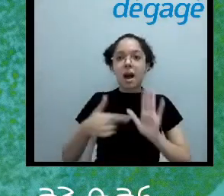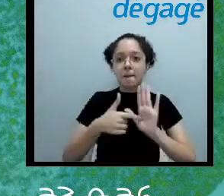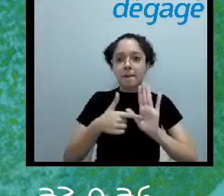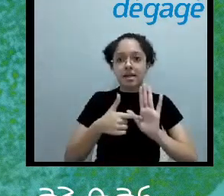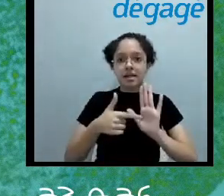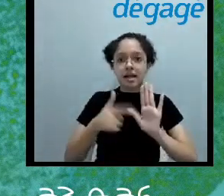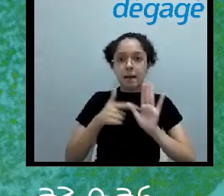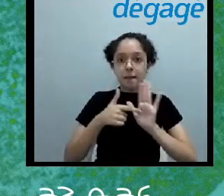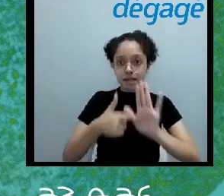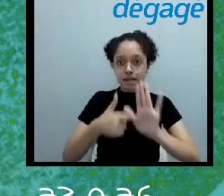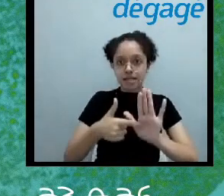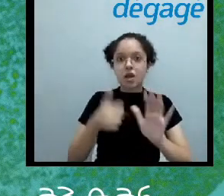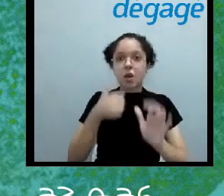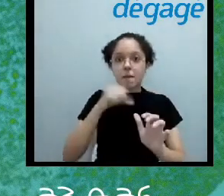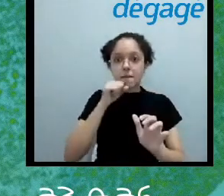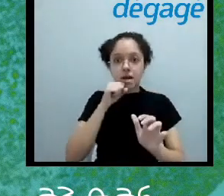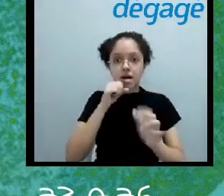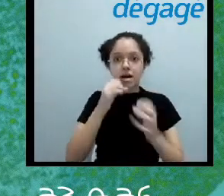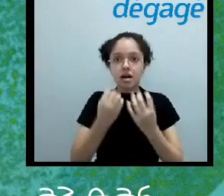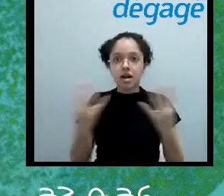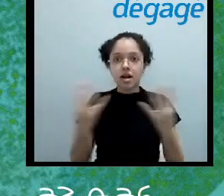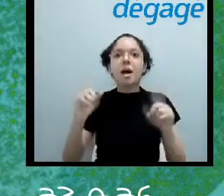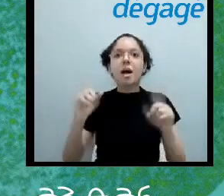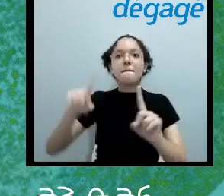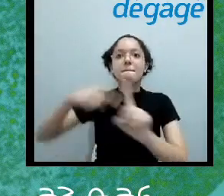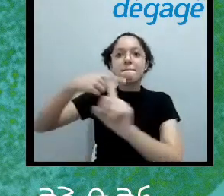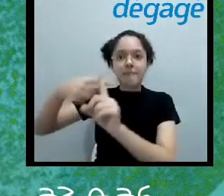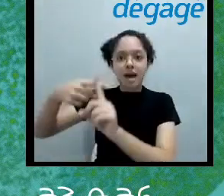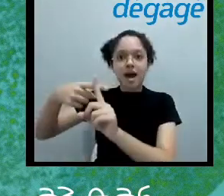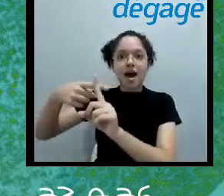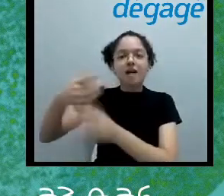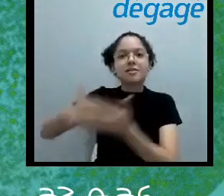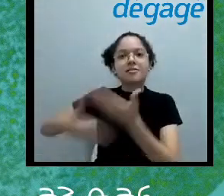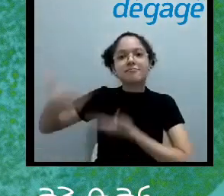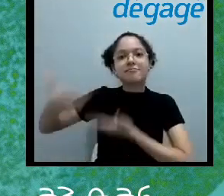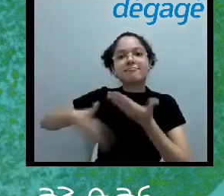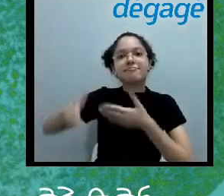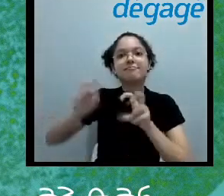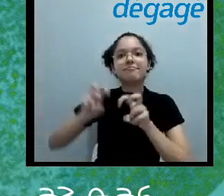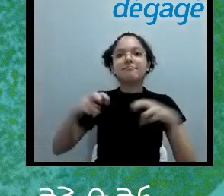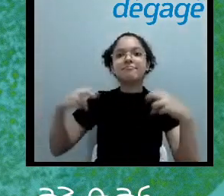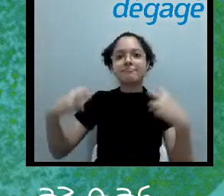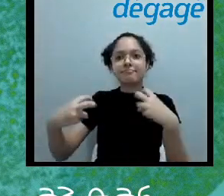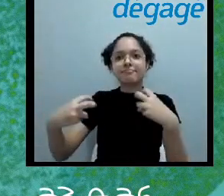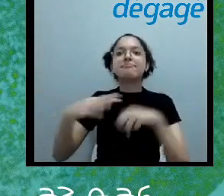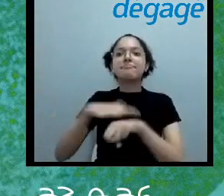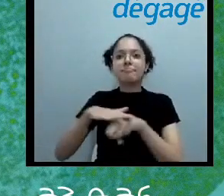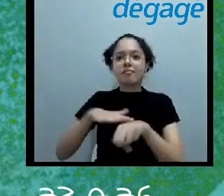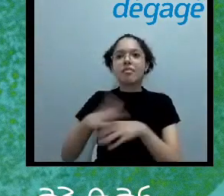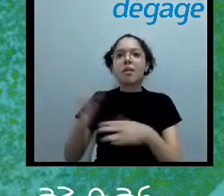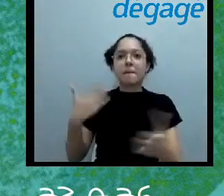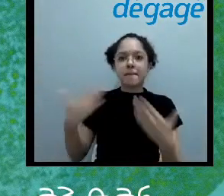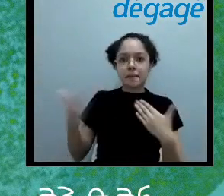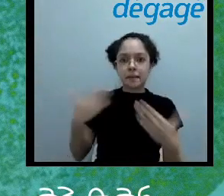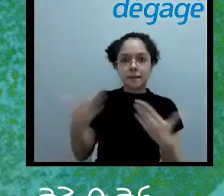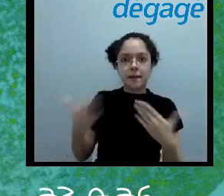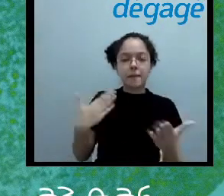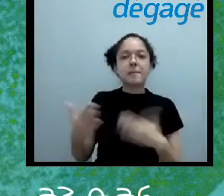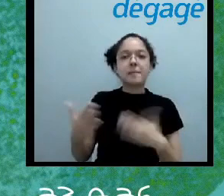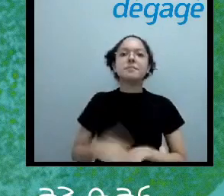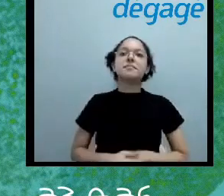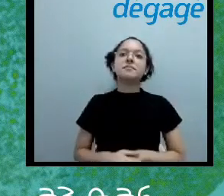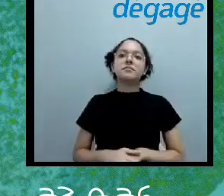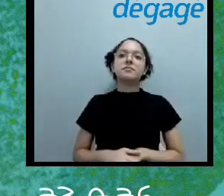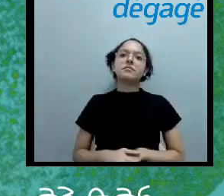com a participação com elas, falando também de suas experiências e com intervenção das pessoas que participaram do evento, e com